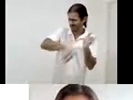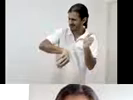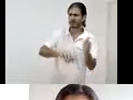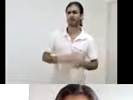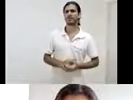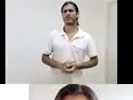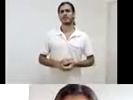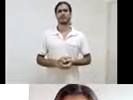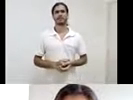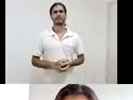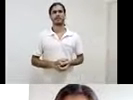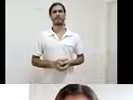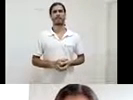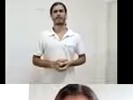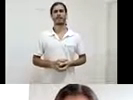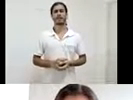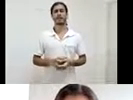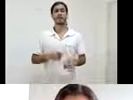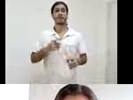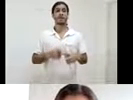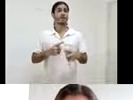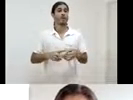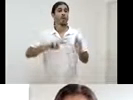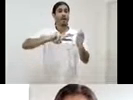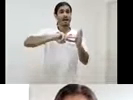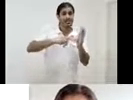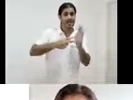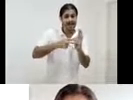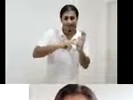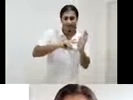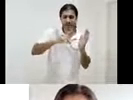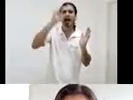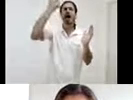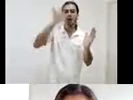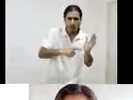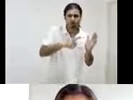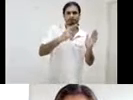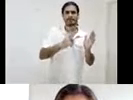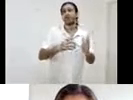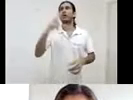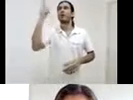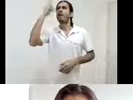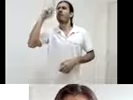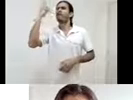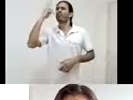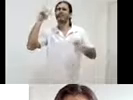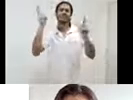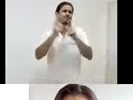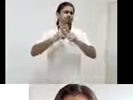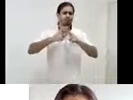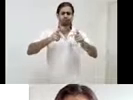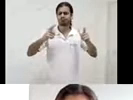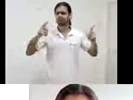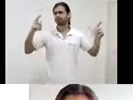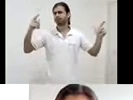A gente ressignifica uma história de grandes tensões entre aquilo que era denominado quantitativo, uma